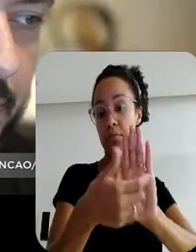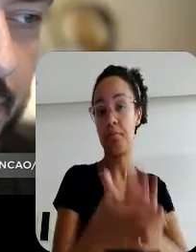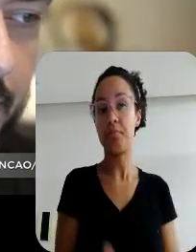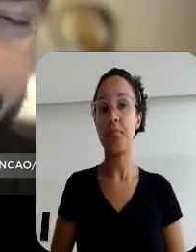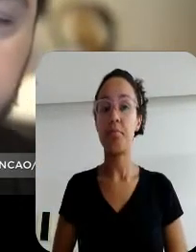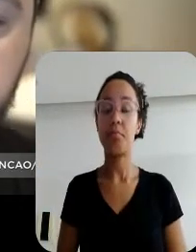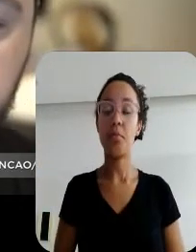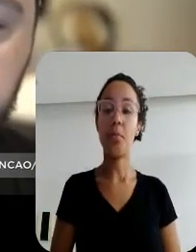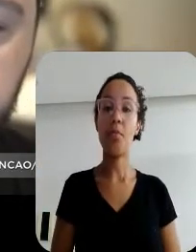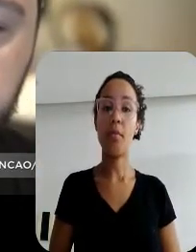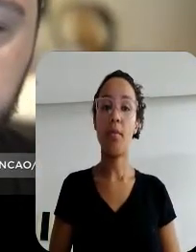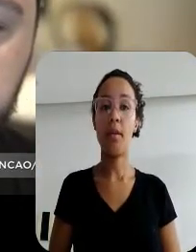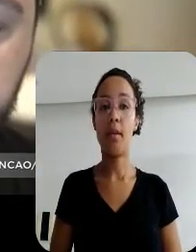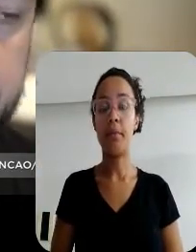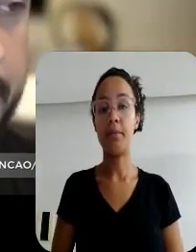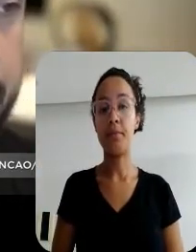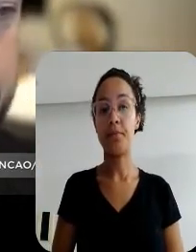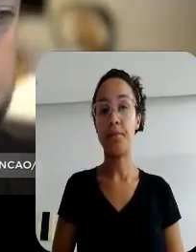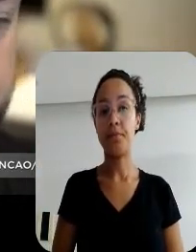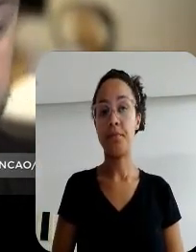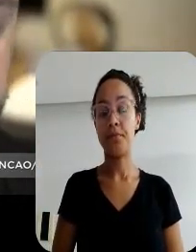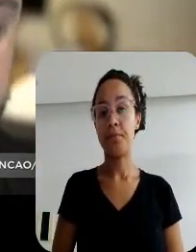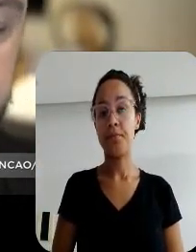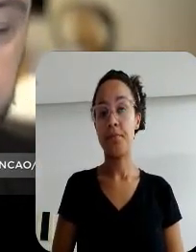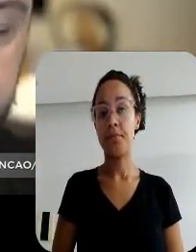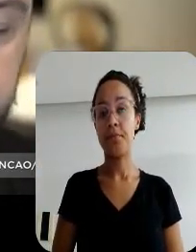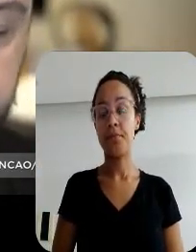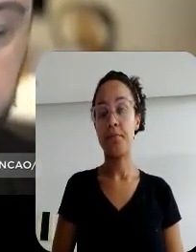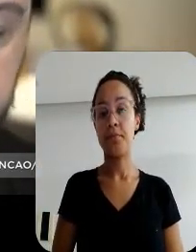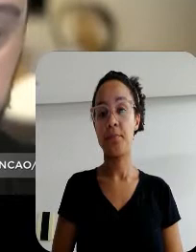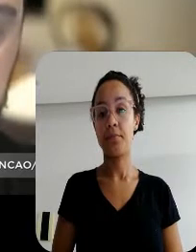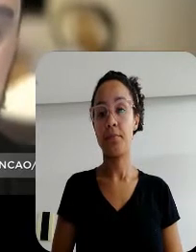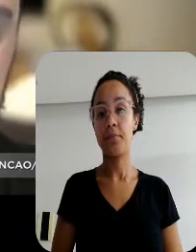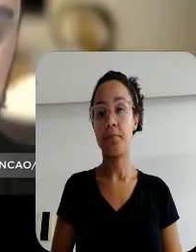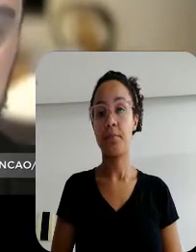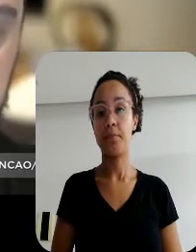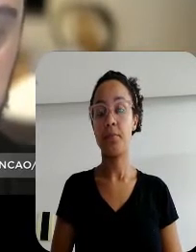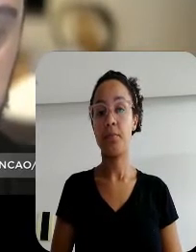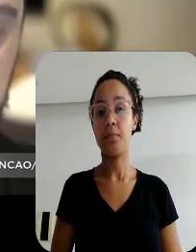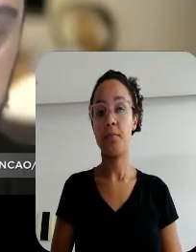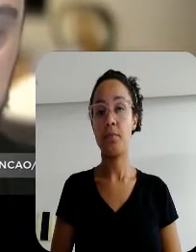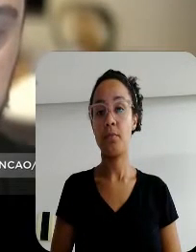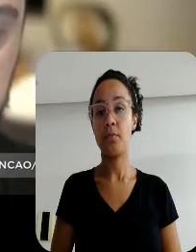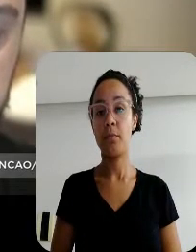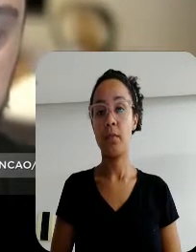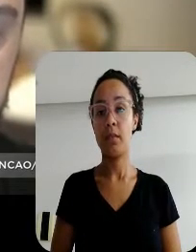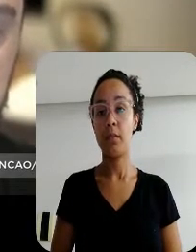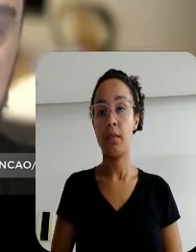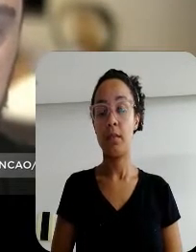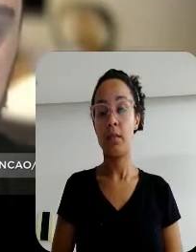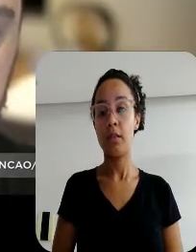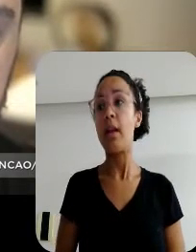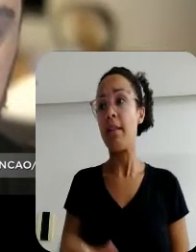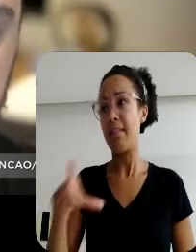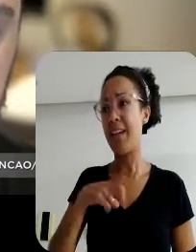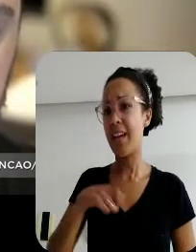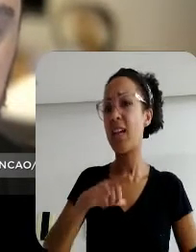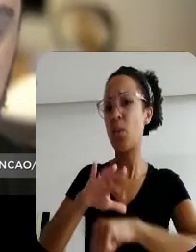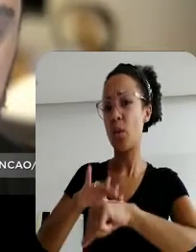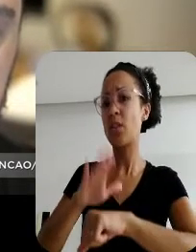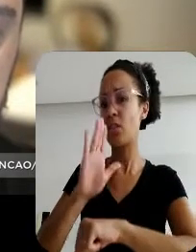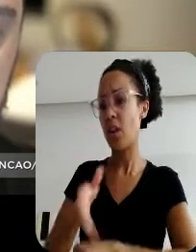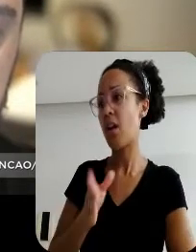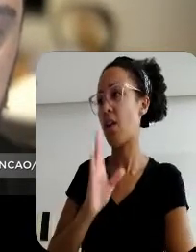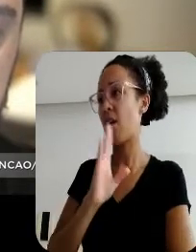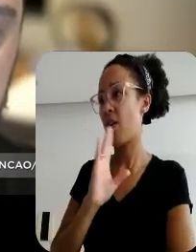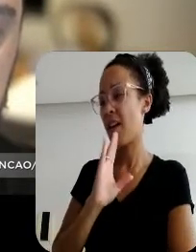Mas tem alguma doença que a gente já conhece que seja potencial, se não for cuidada, se não for parada? A gripe. A gripe? A gripe,